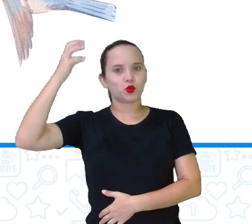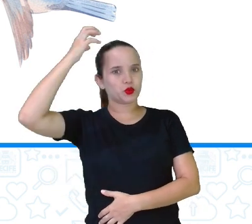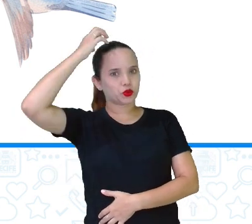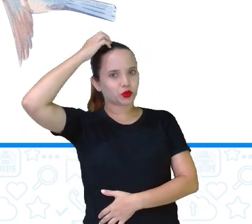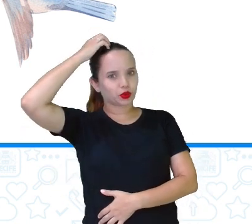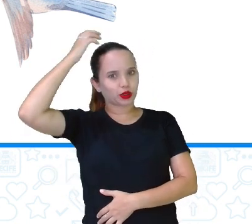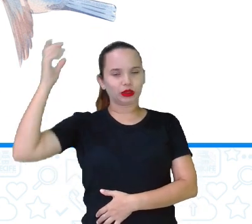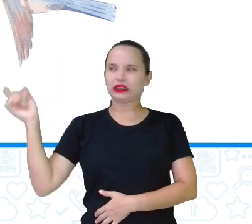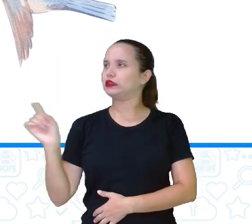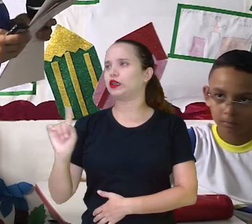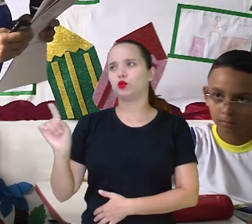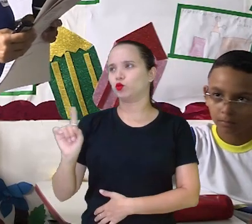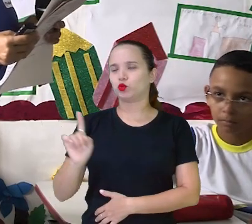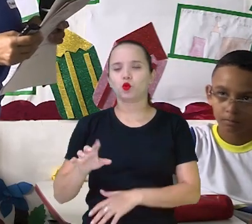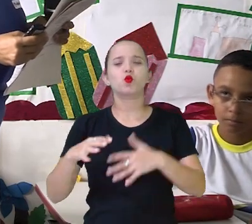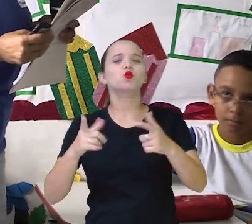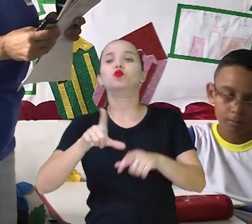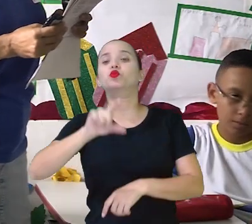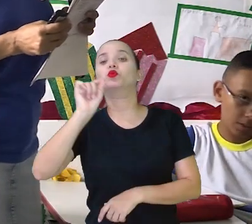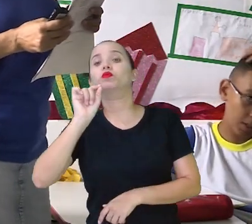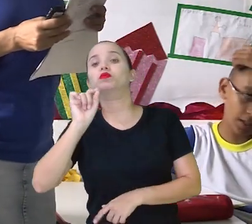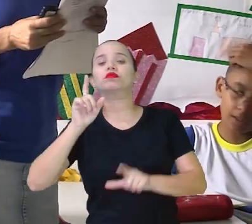o rei. Qual é a alternativa?